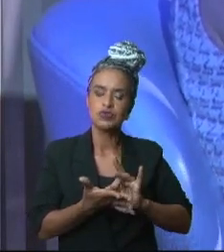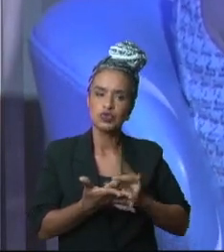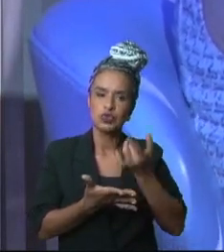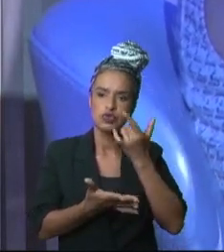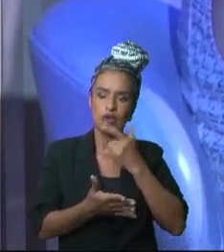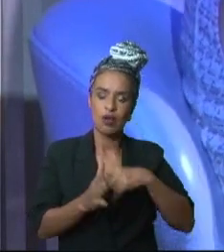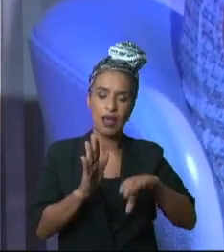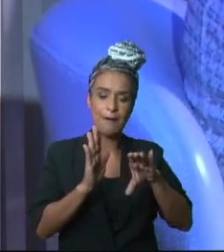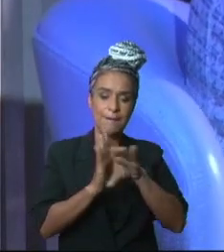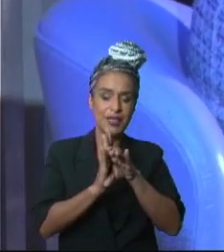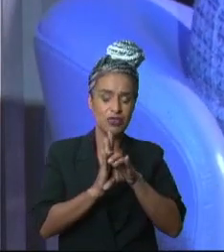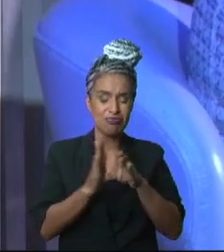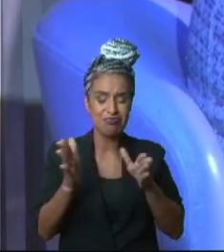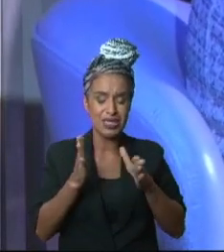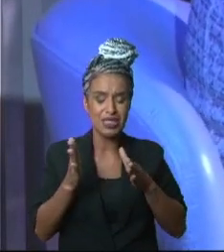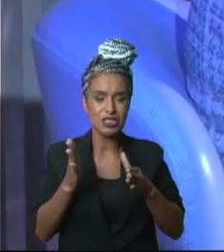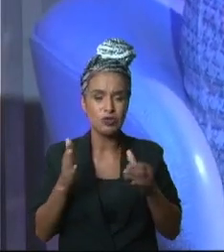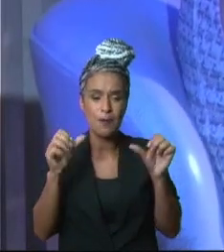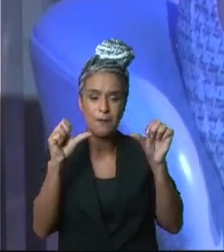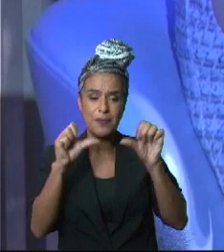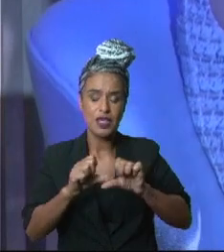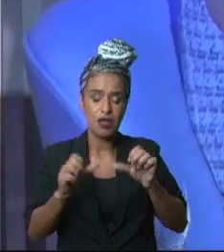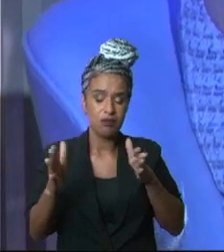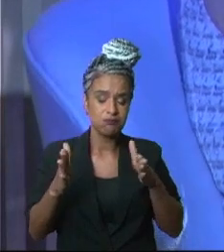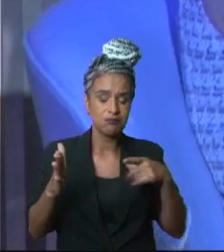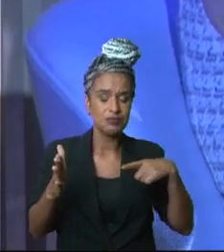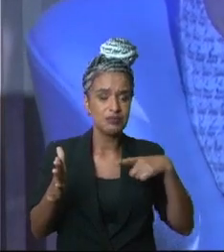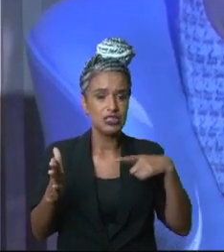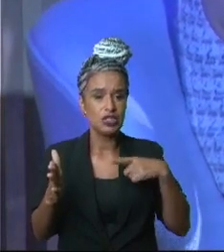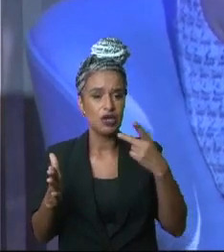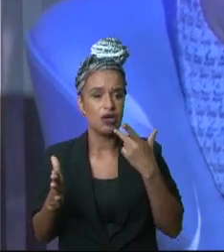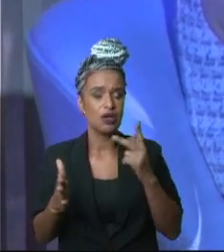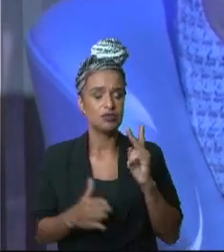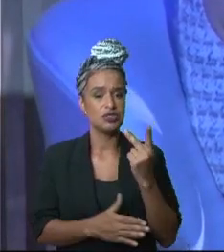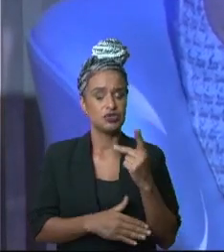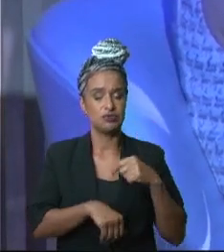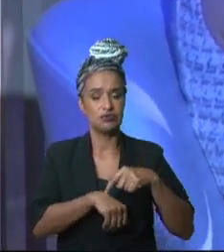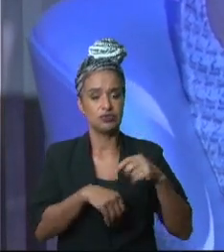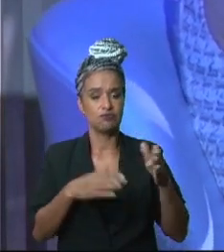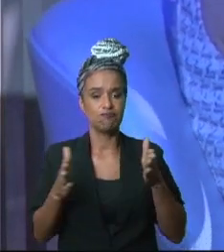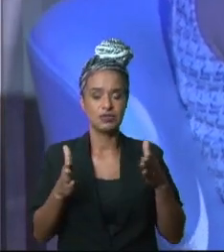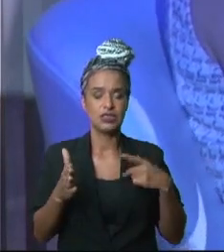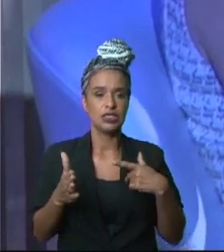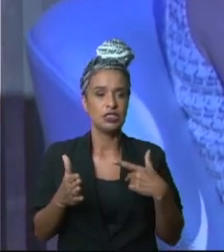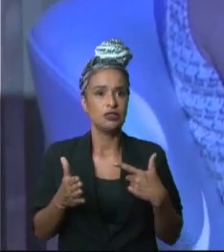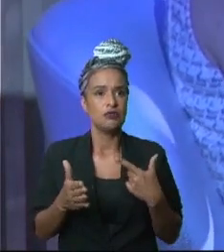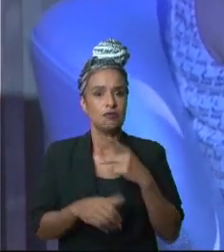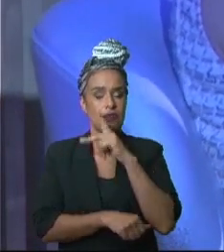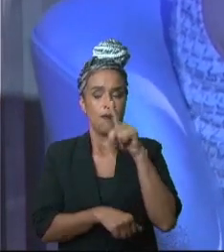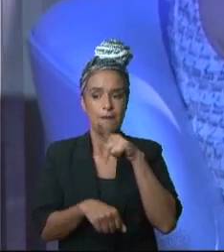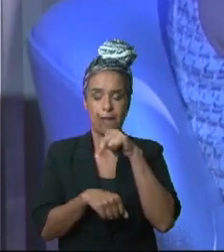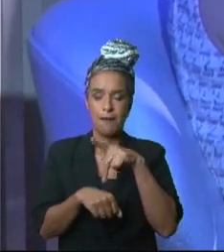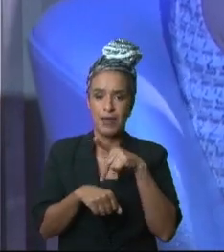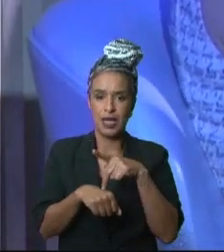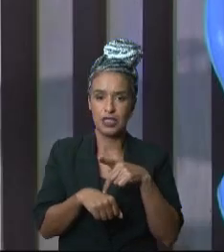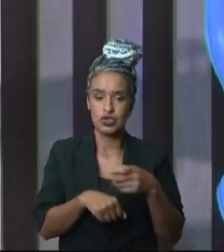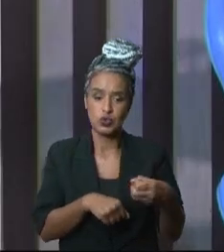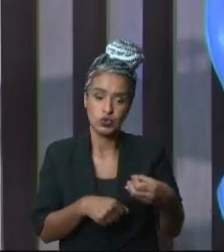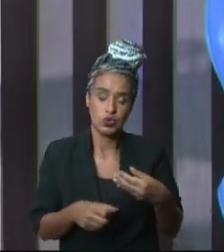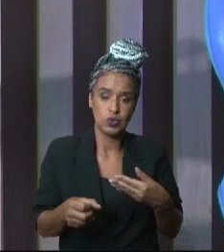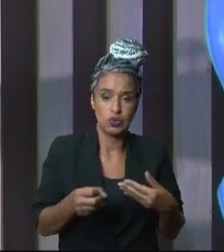os capítulos mais negros da história, sobre as esferas de influência, uma época onde um país com